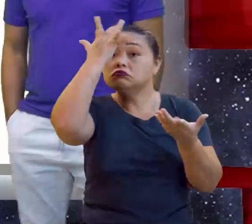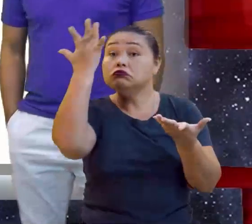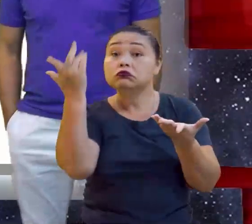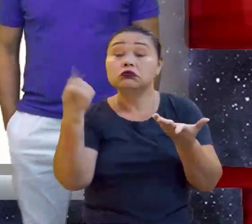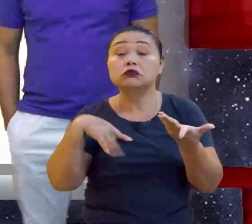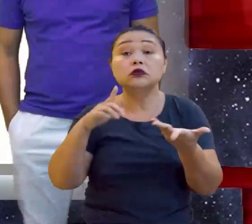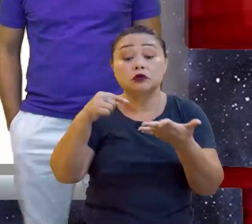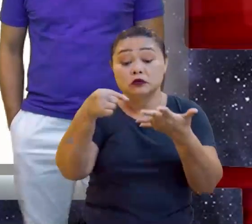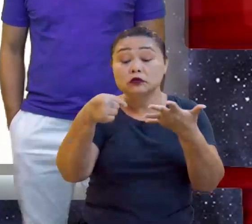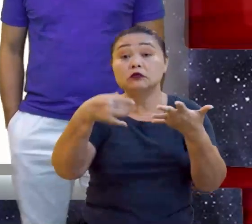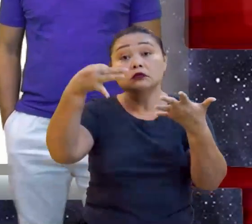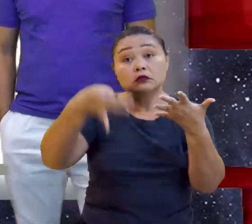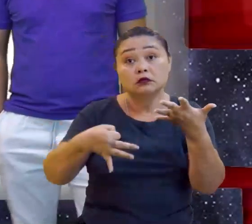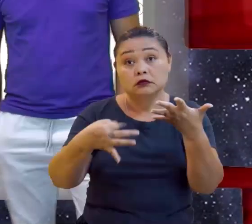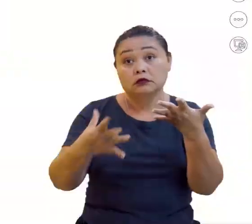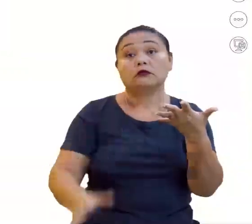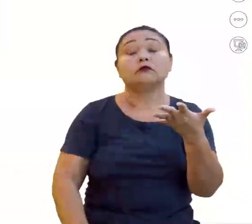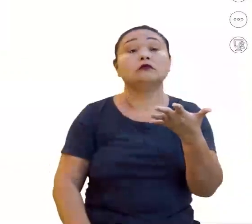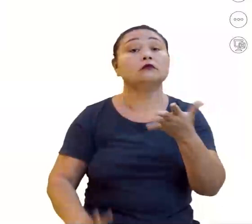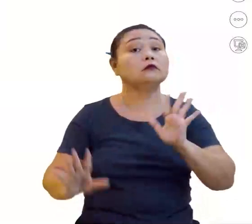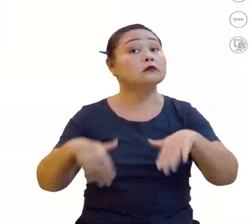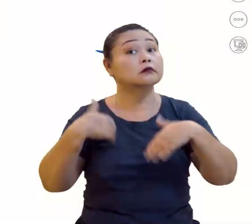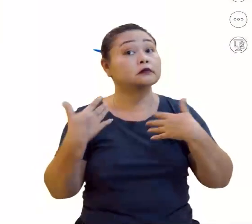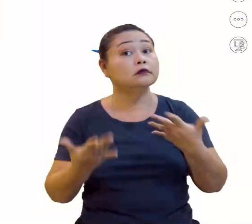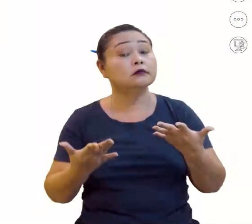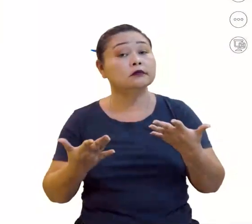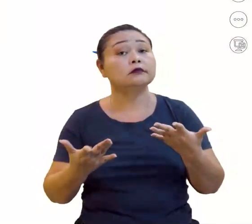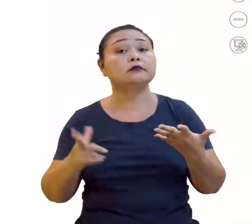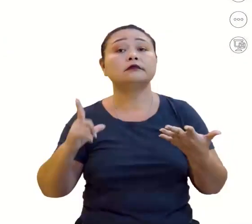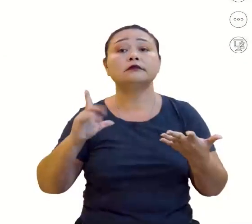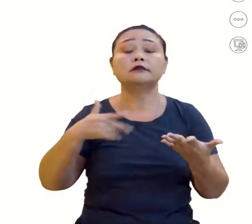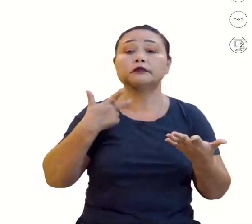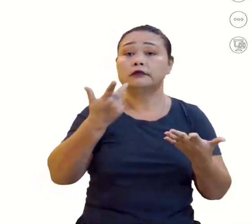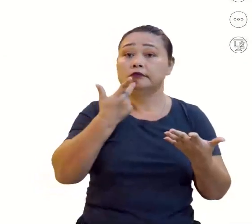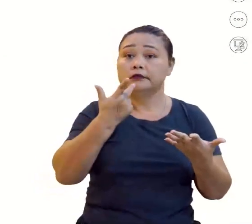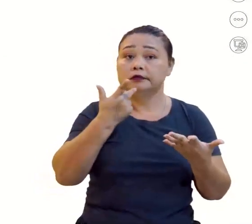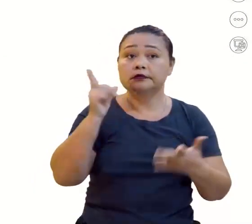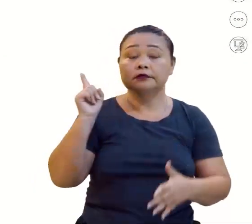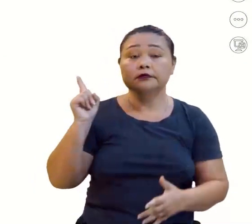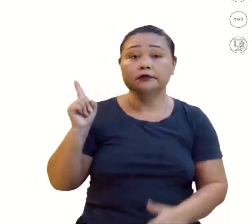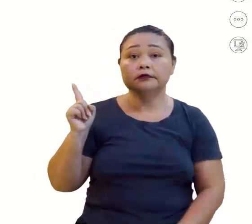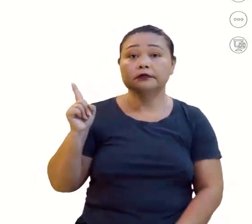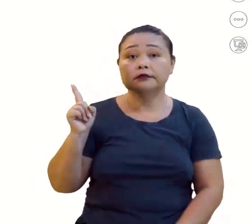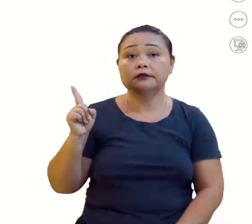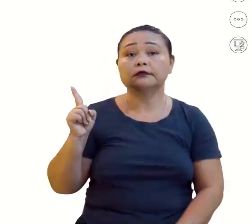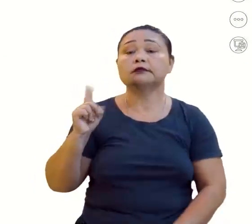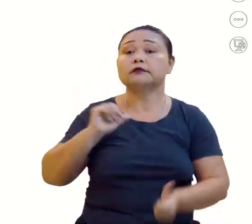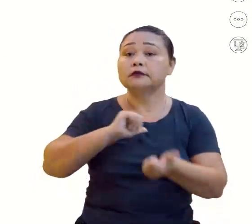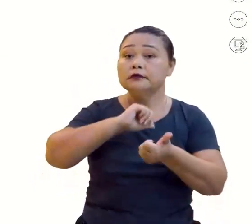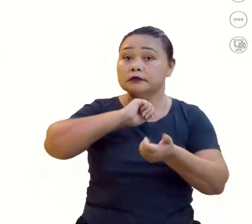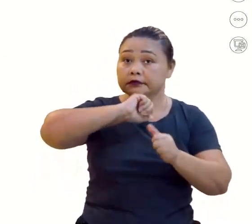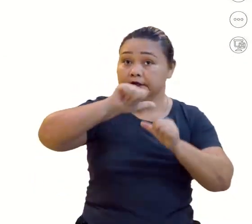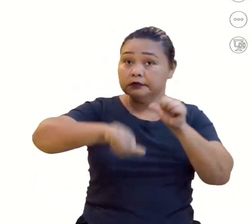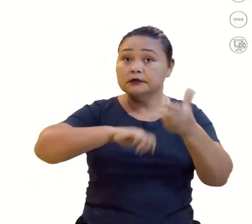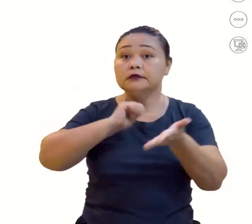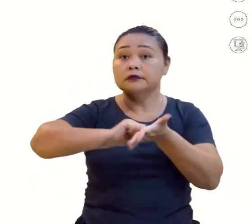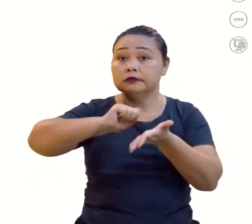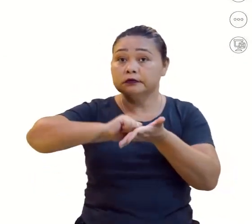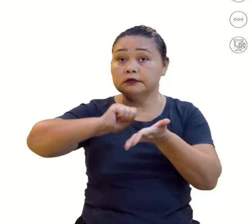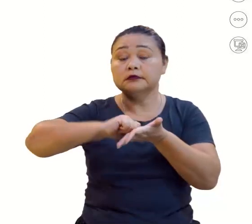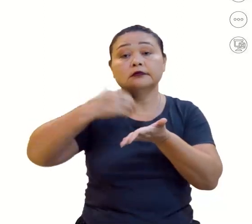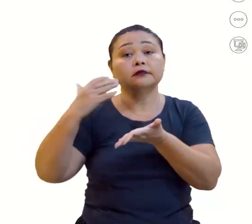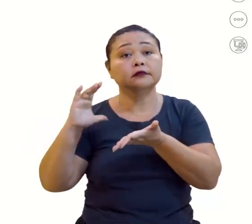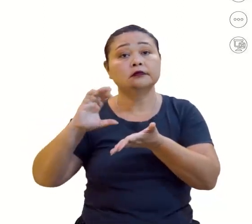é a correta. Olha lá. Então, quando a gente está falando de... passar para a notação científica o